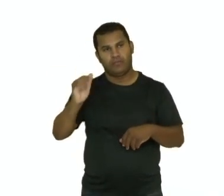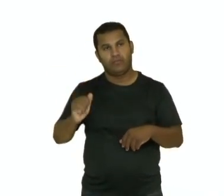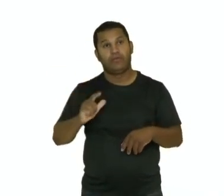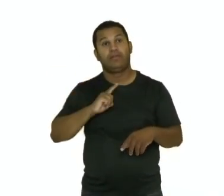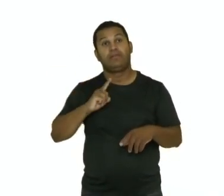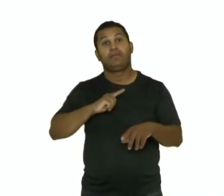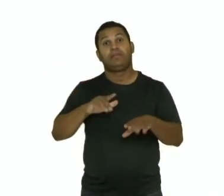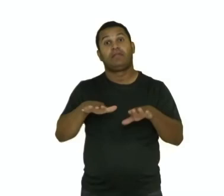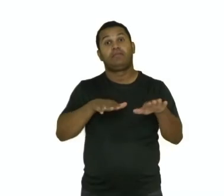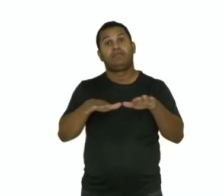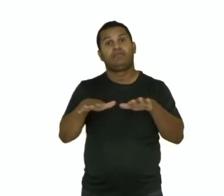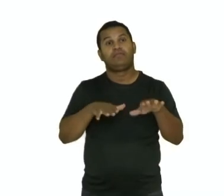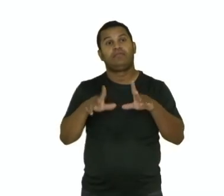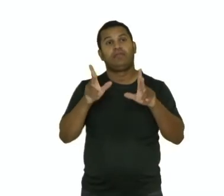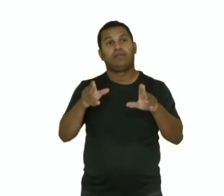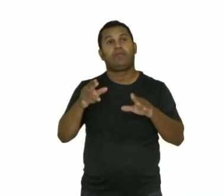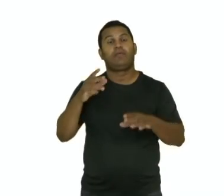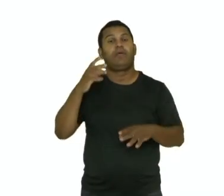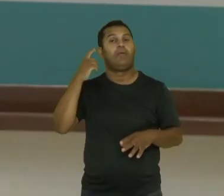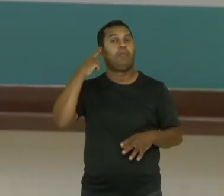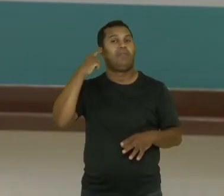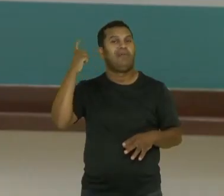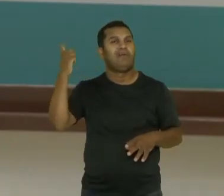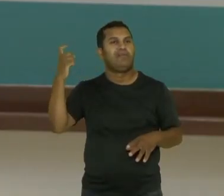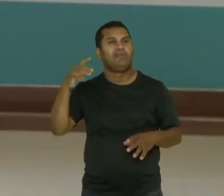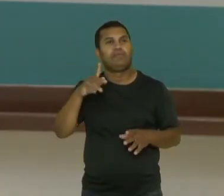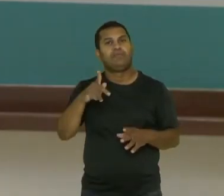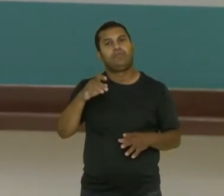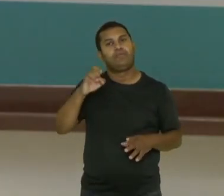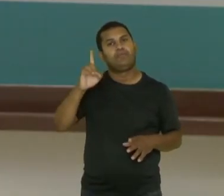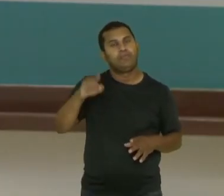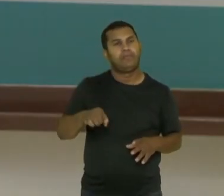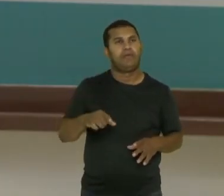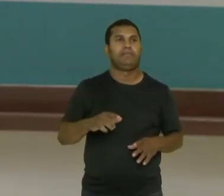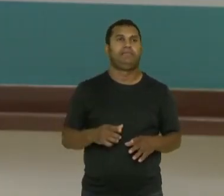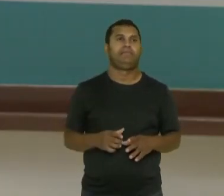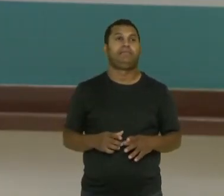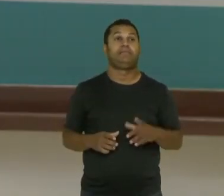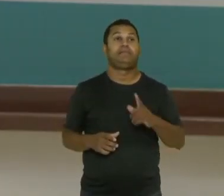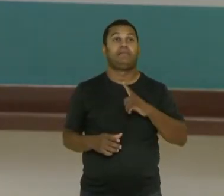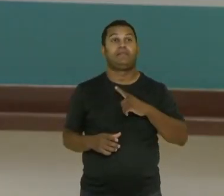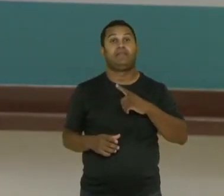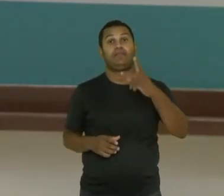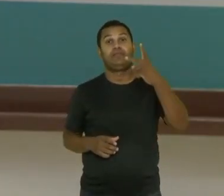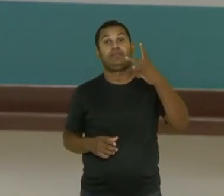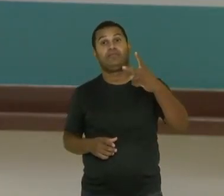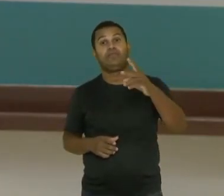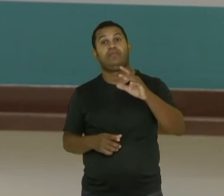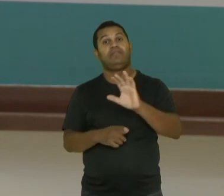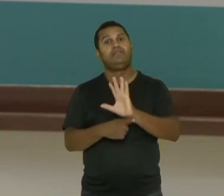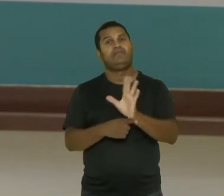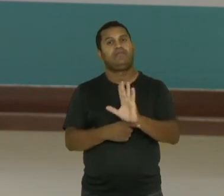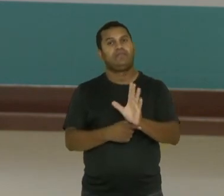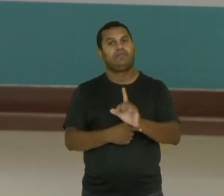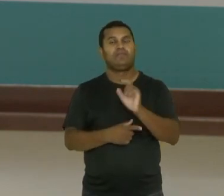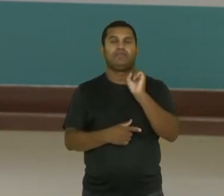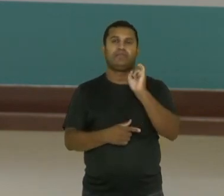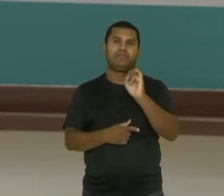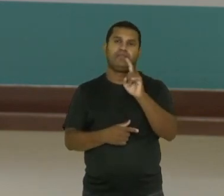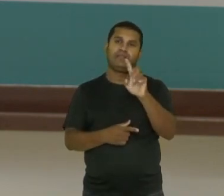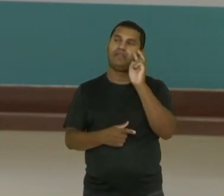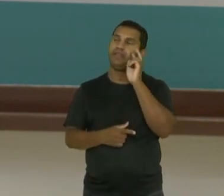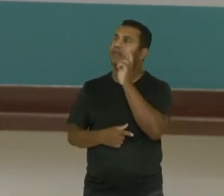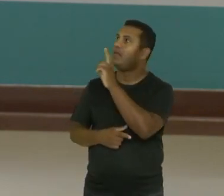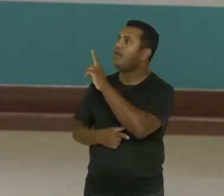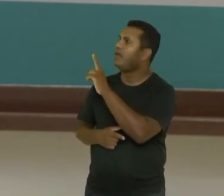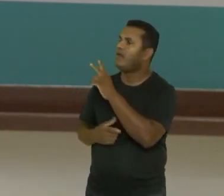movimentação mais arrastada no chão. Eu deixo para vocês aqui sugestão de vídeo, se vocês tiverem interesse em